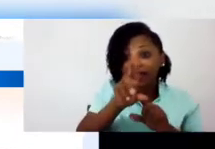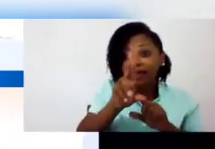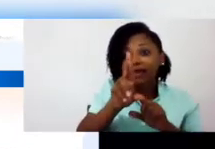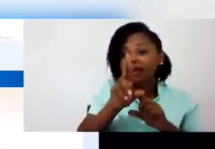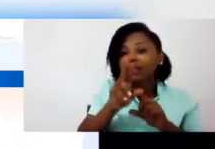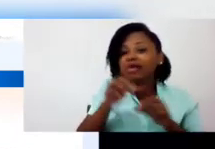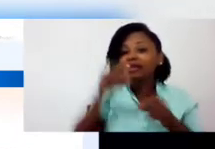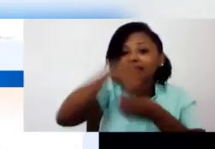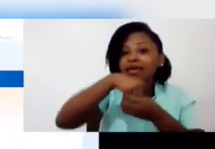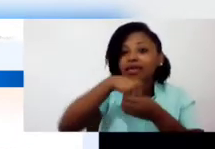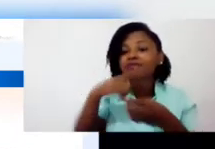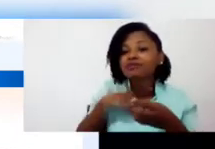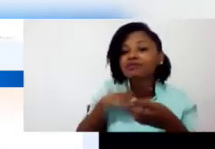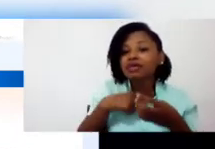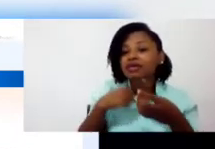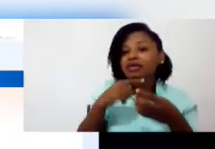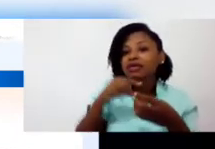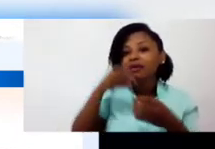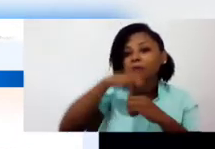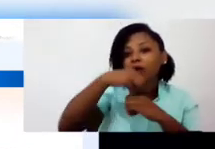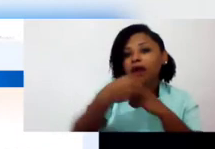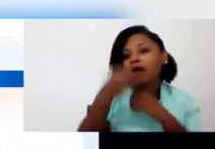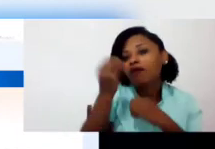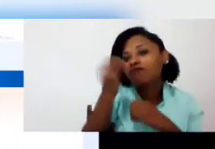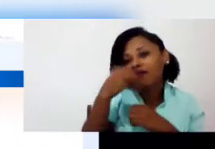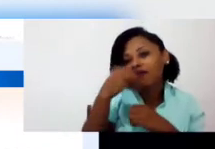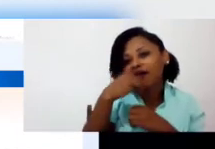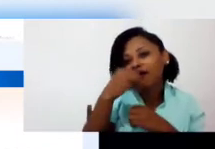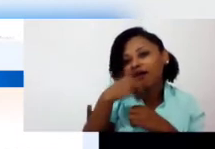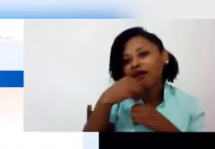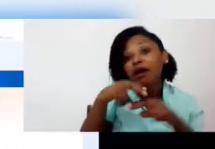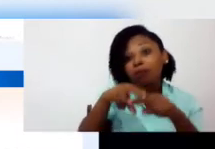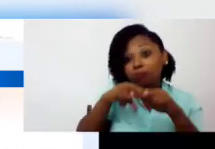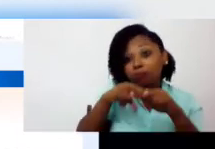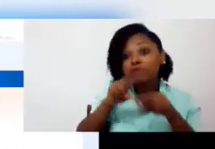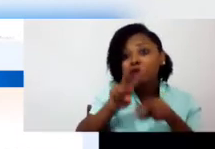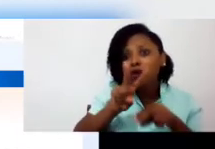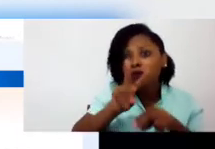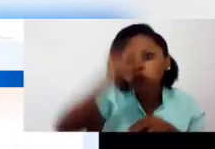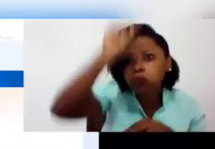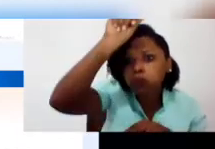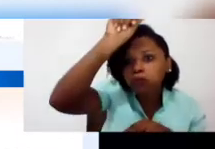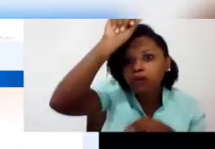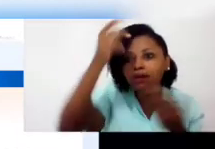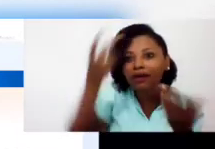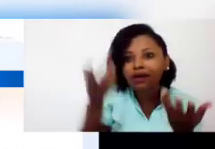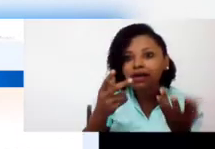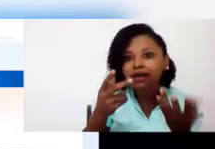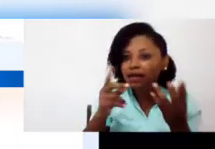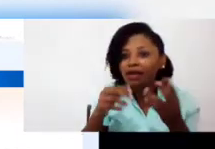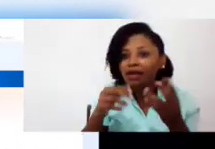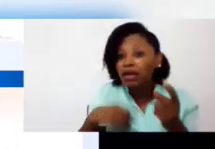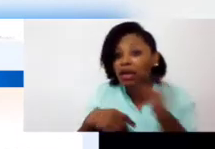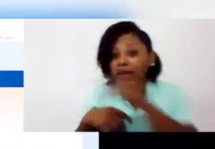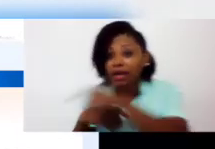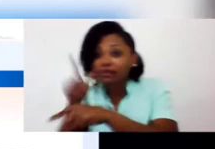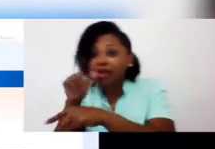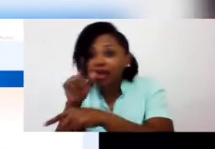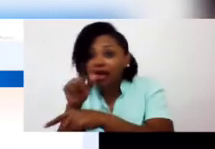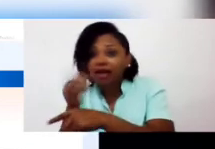as moléculas do éter são mais fracas do que as forças de interação que unem as moléculas da